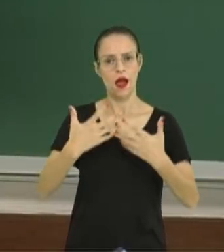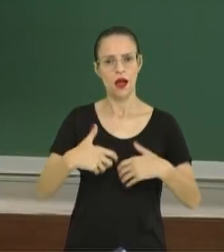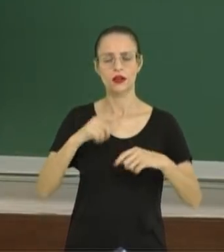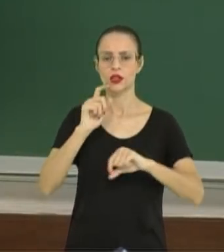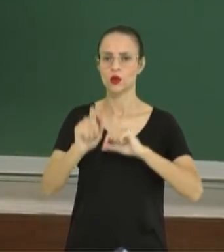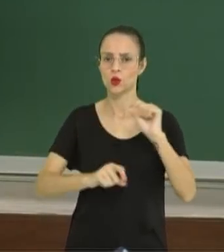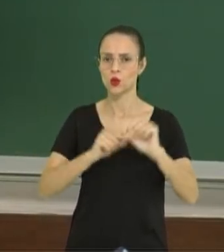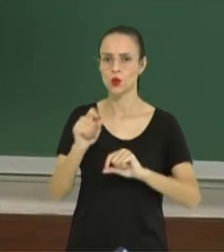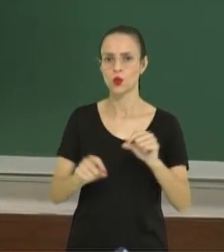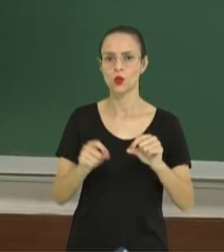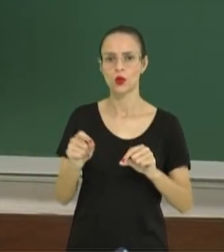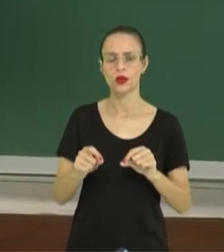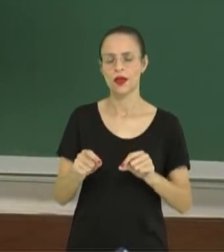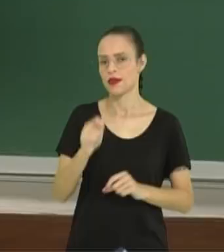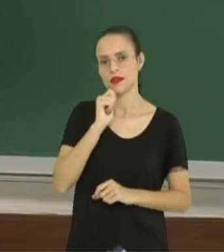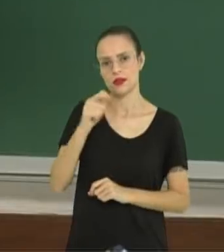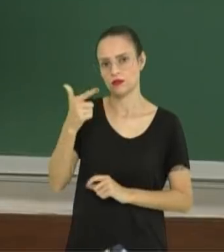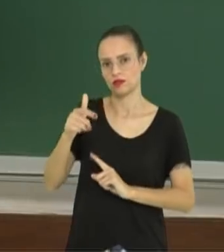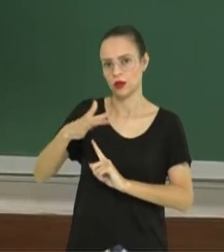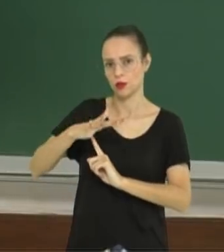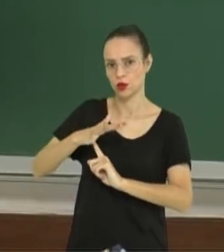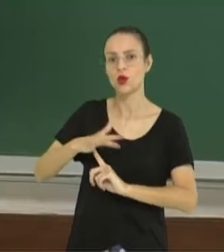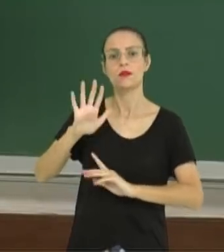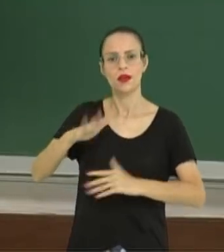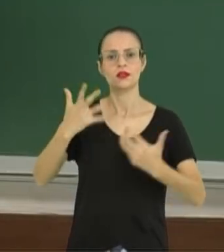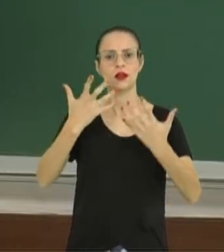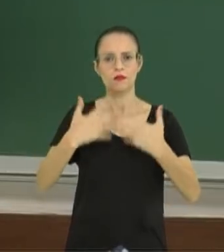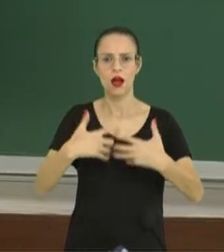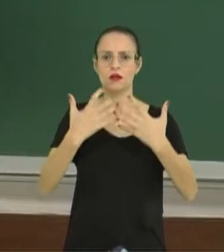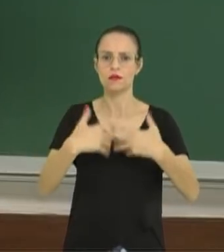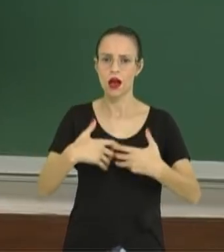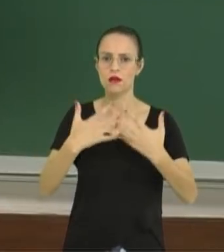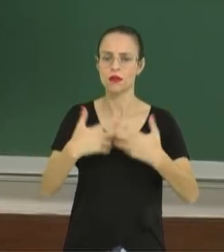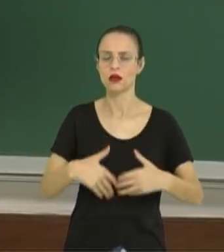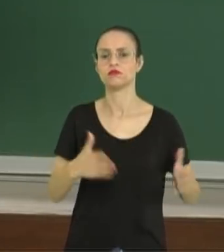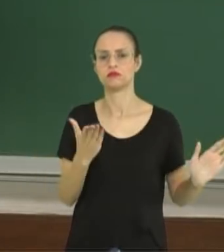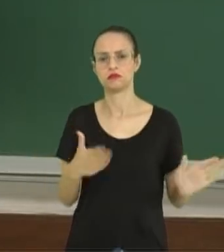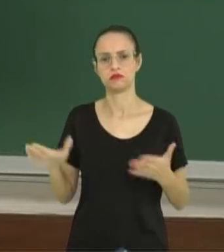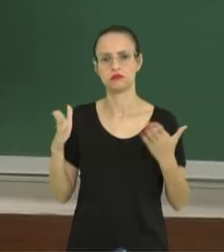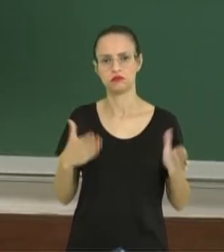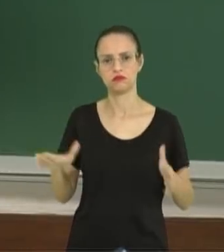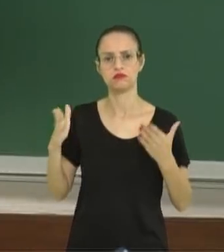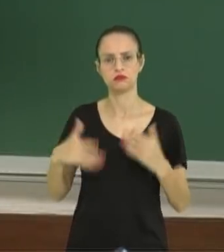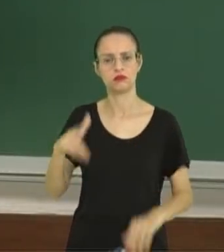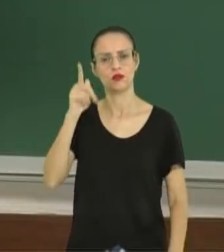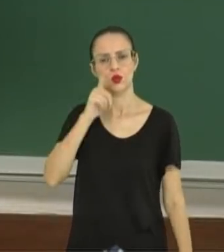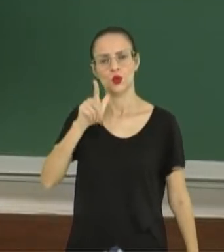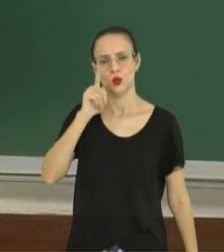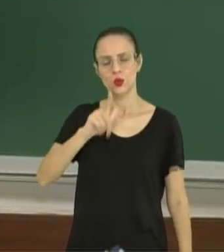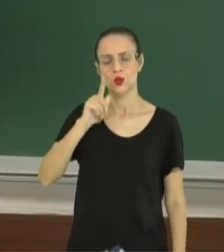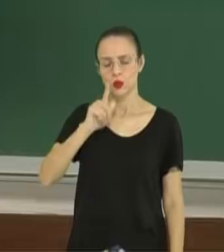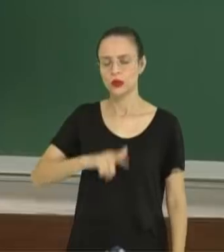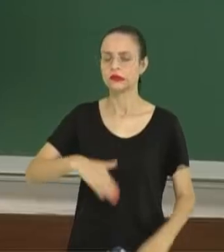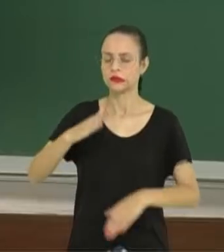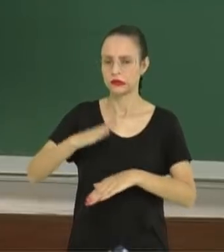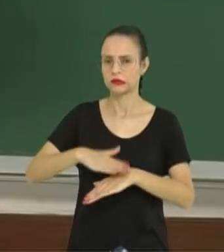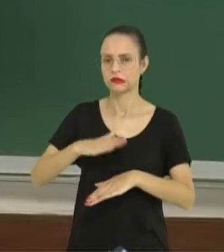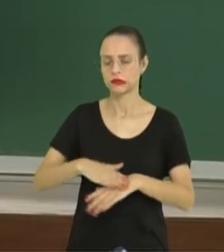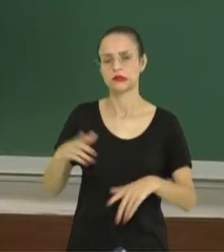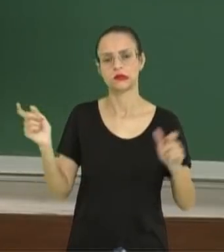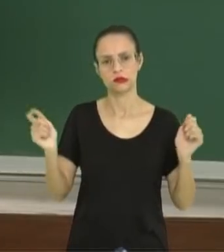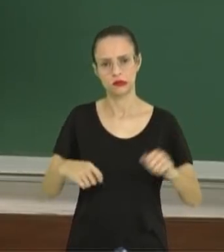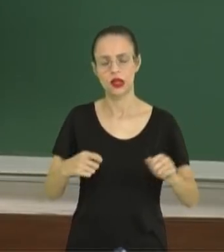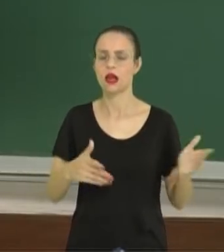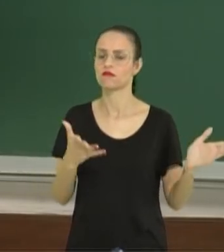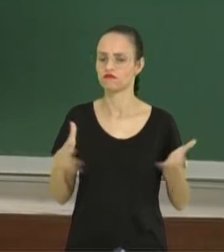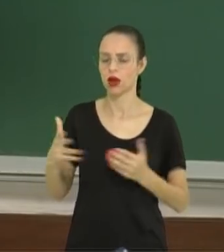mesmo sendo, usando a força humana ali para a movimentação dessas máquinas,